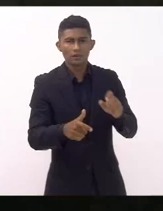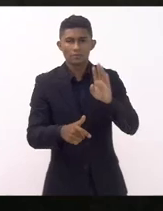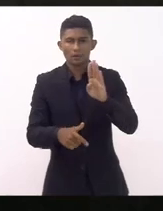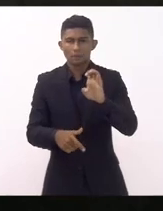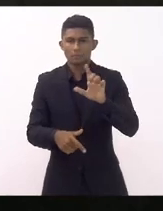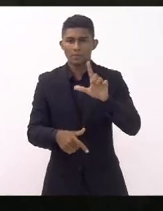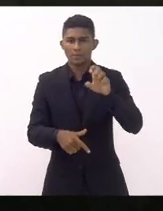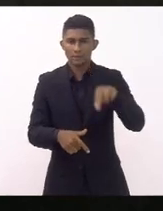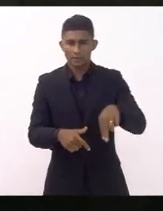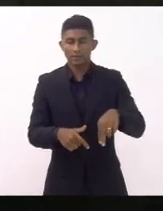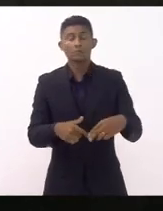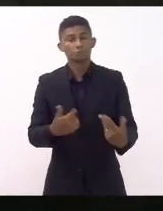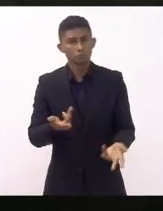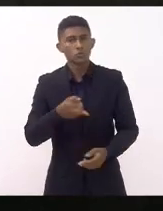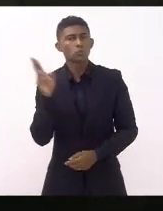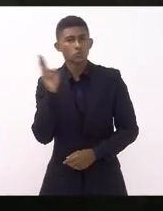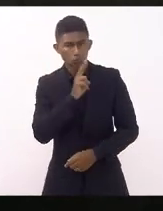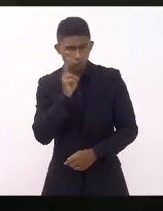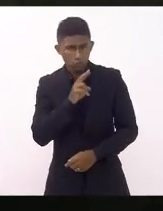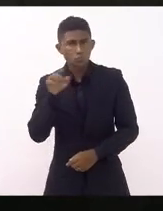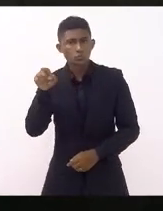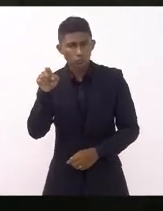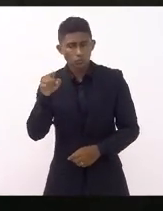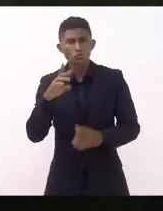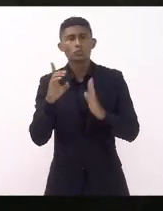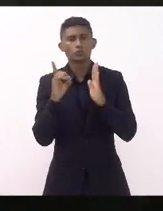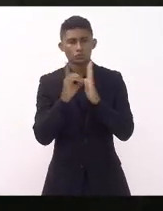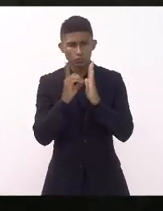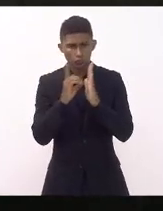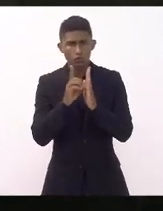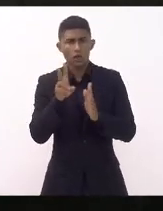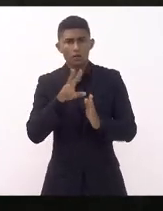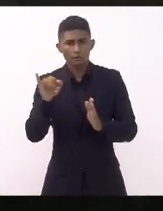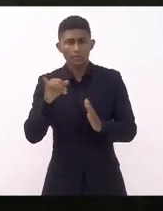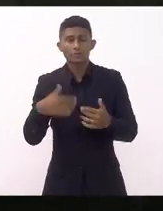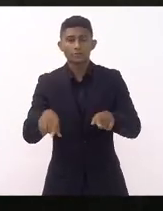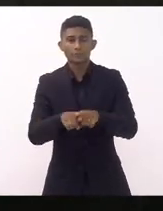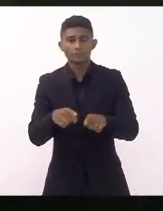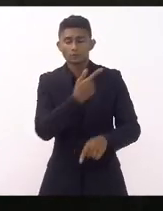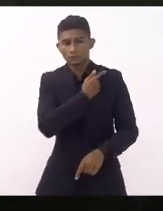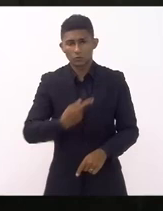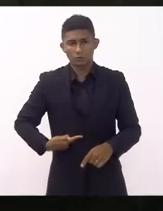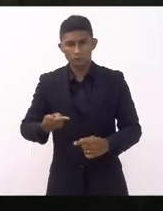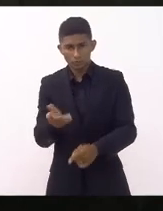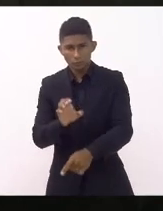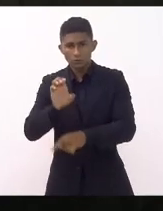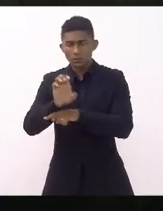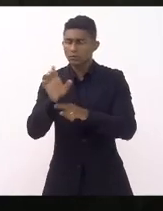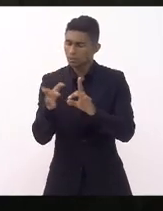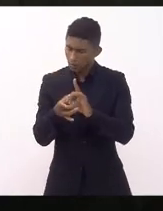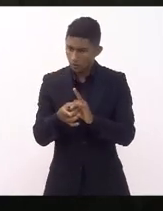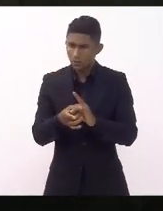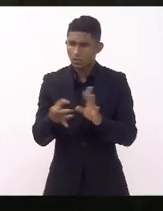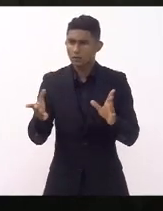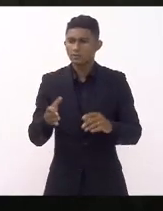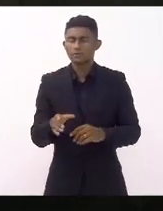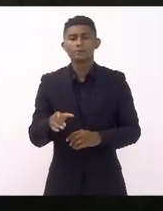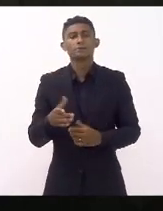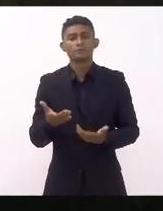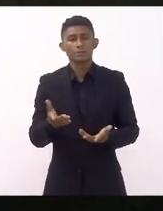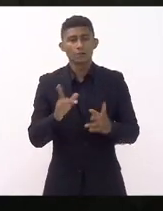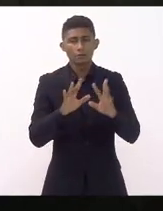ação emergencial também liberada pelo governo do Estado para atender a essas famílias